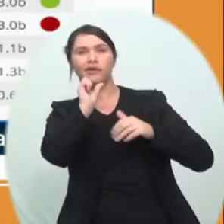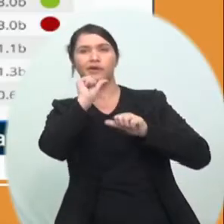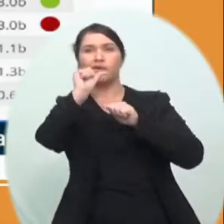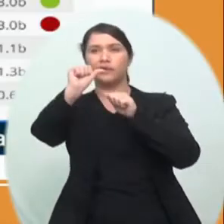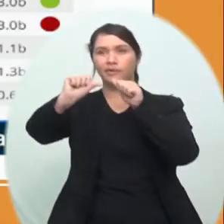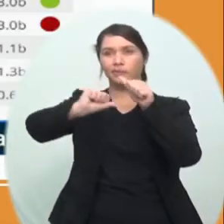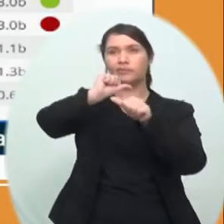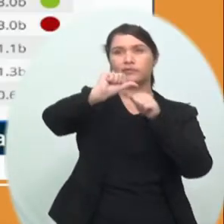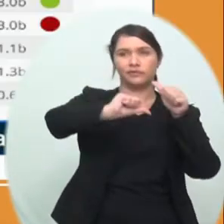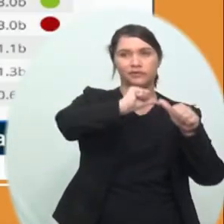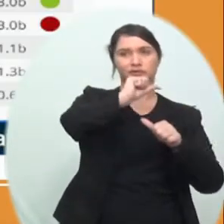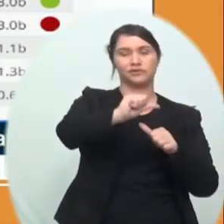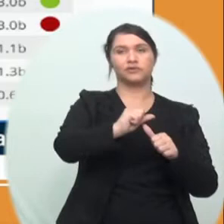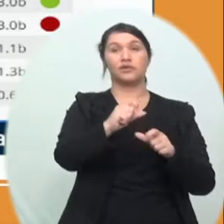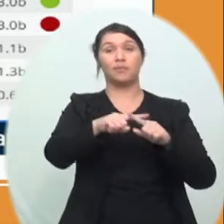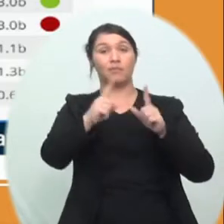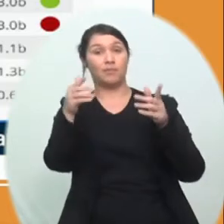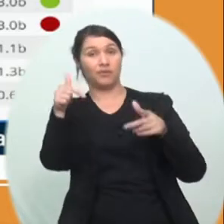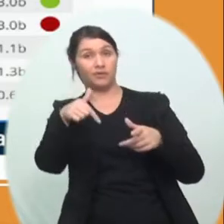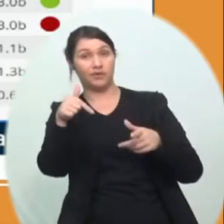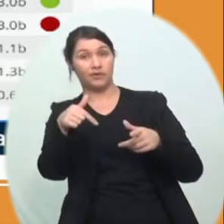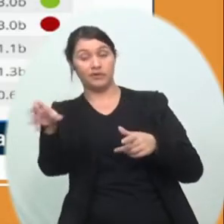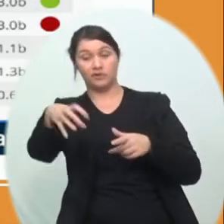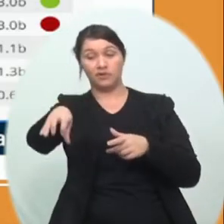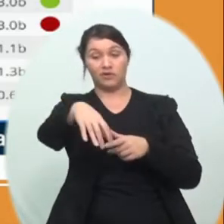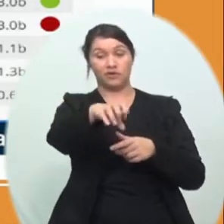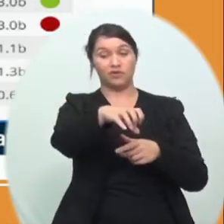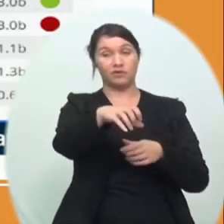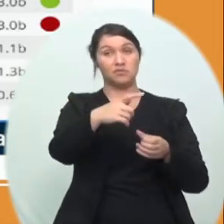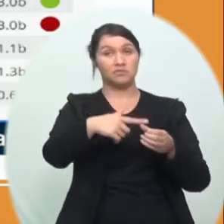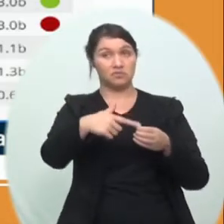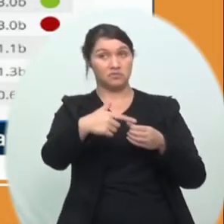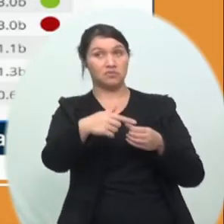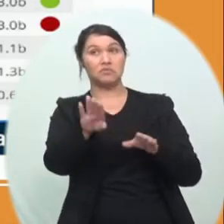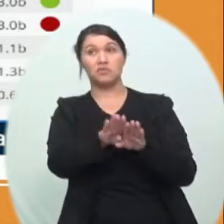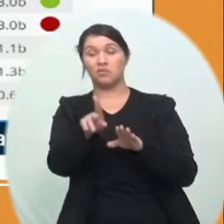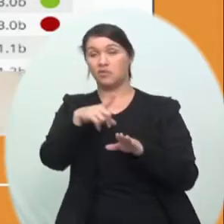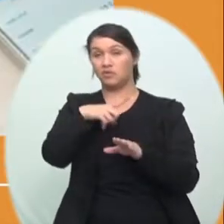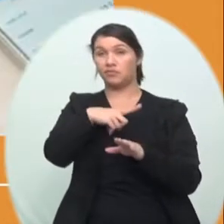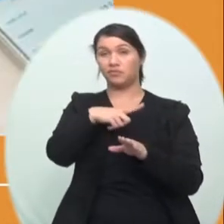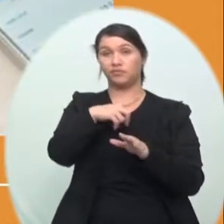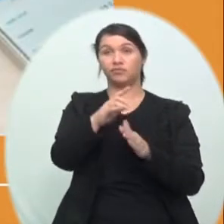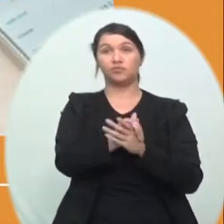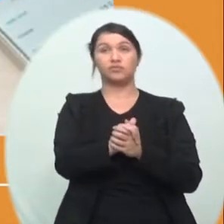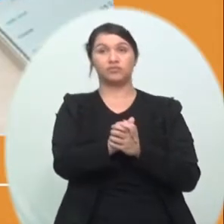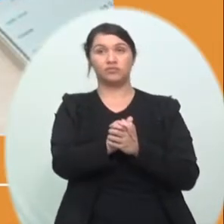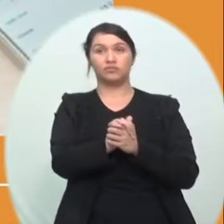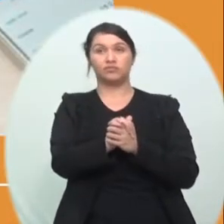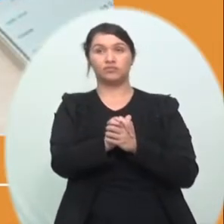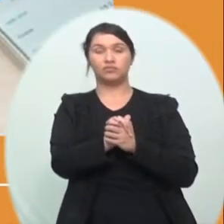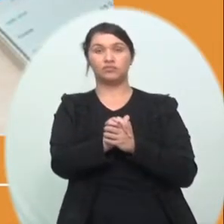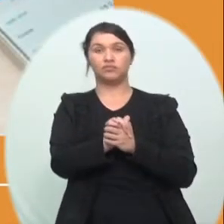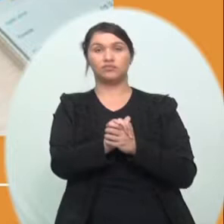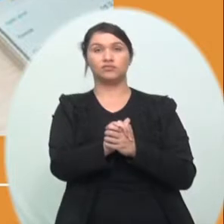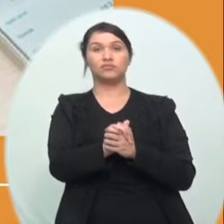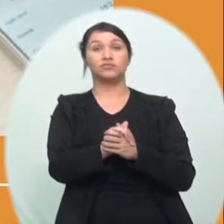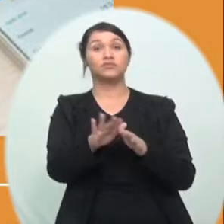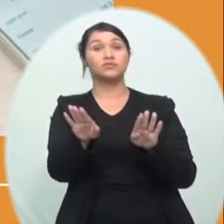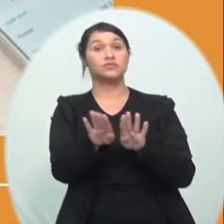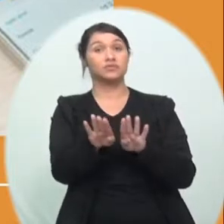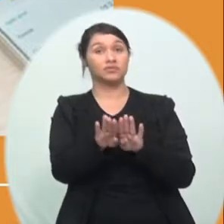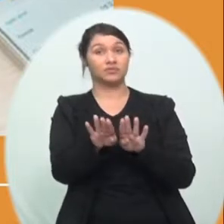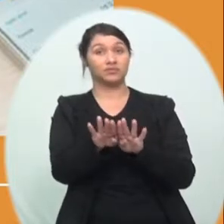na nossa região. O Uber hoje vale 56 milhões, bilhões, mas aqui no Brasil a gente também já